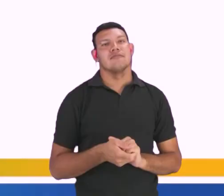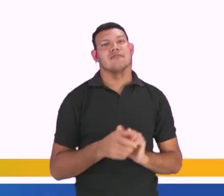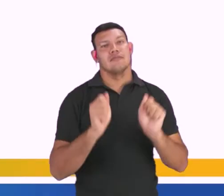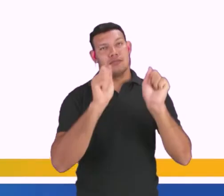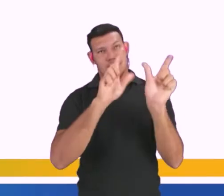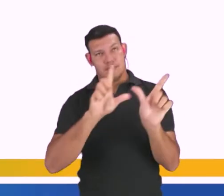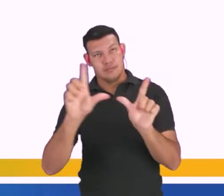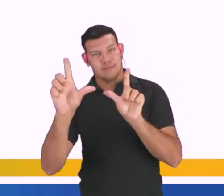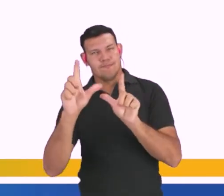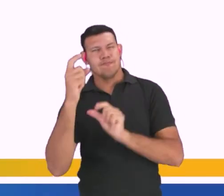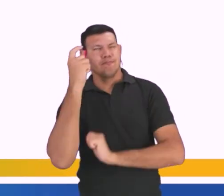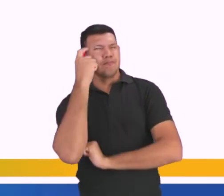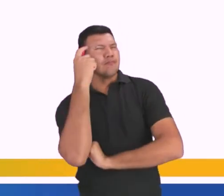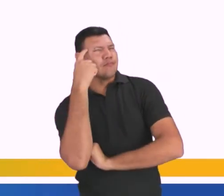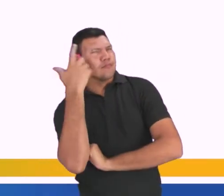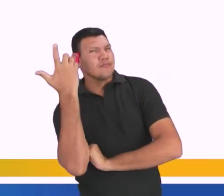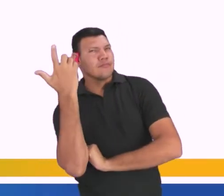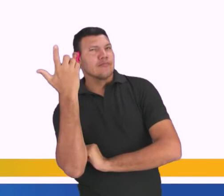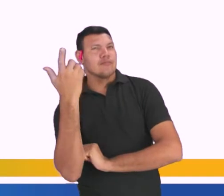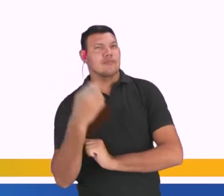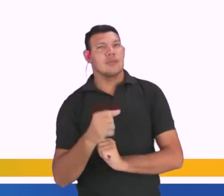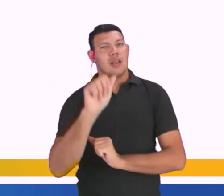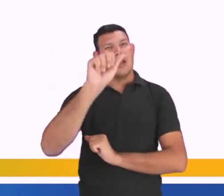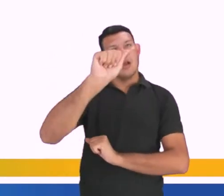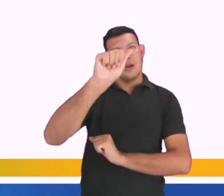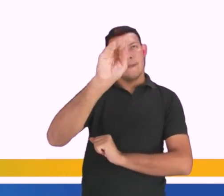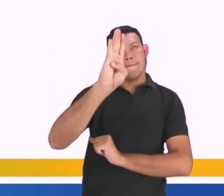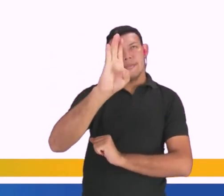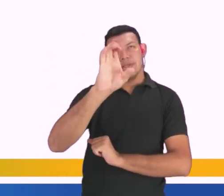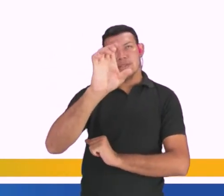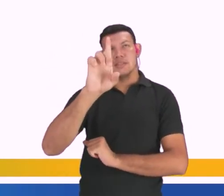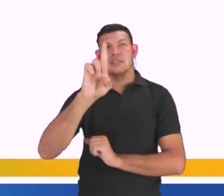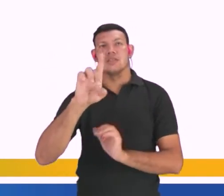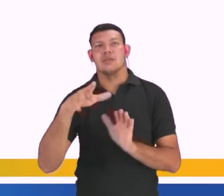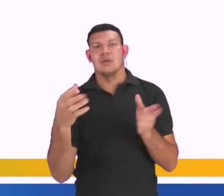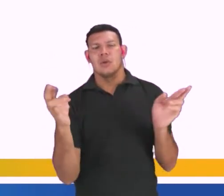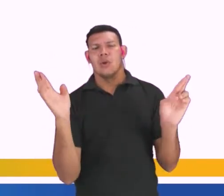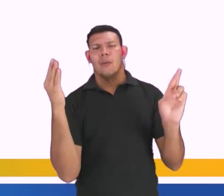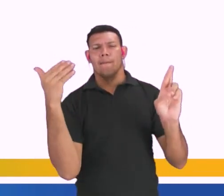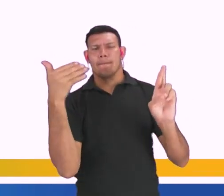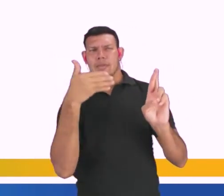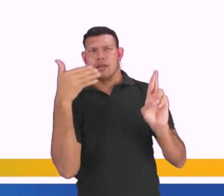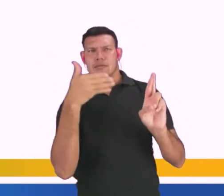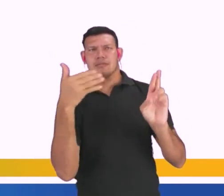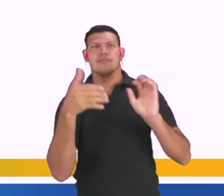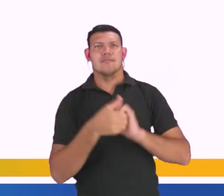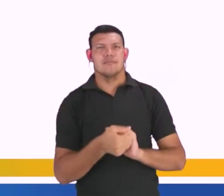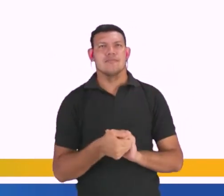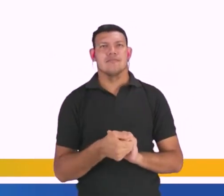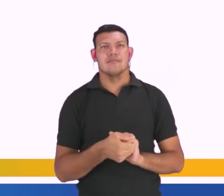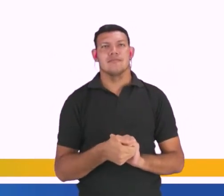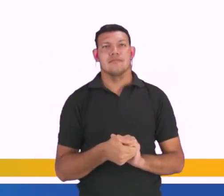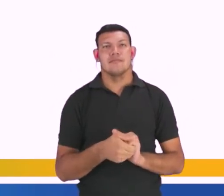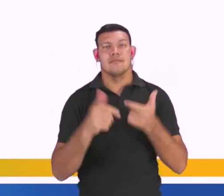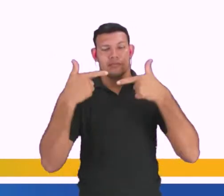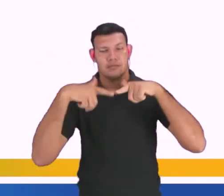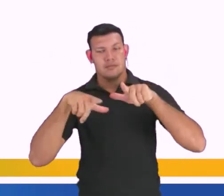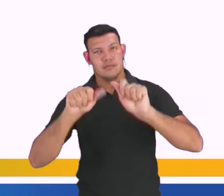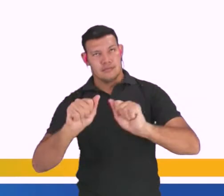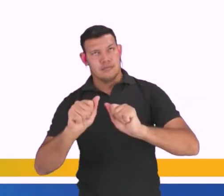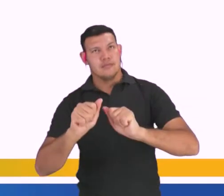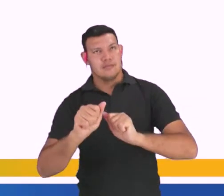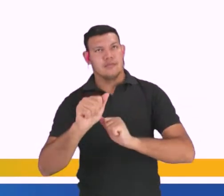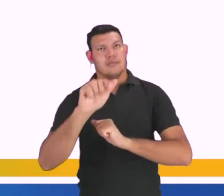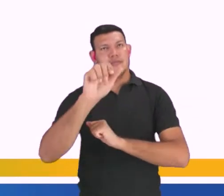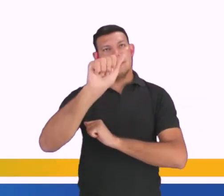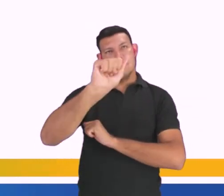aqui para o slide e pensa, com qual elemento da comunicação está relacionada a função